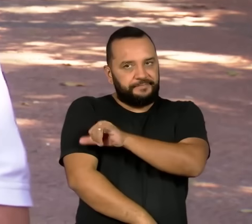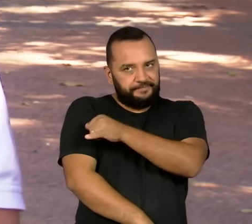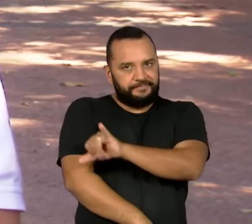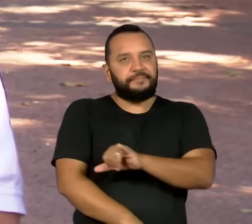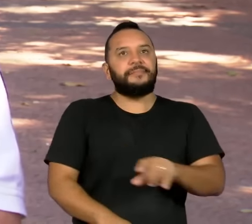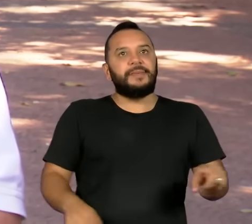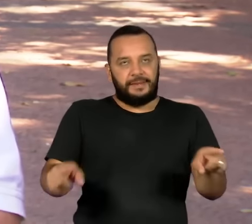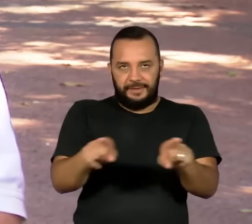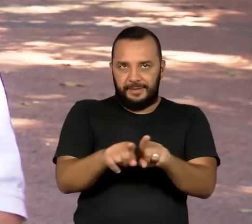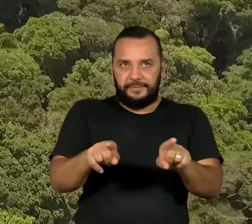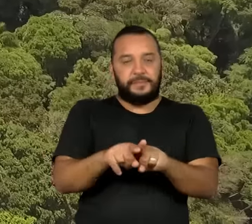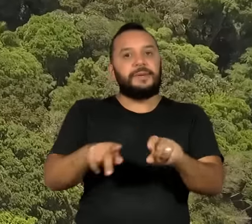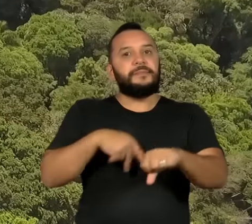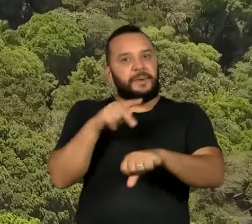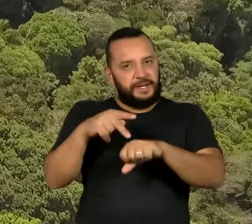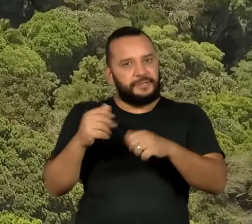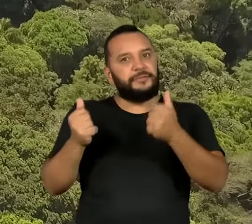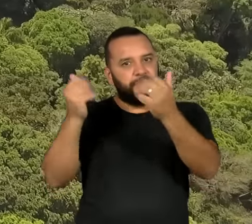também para o mercado exterior.